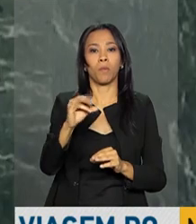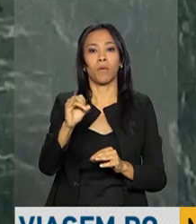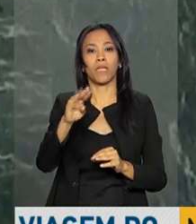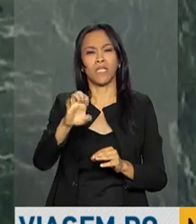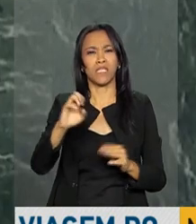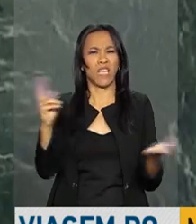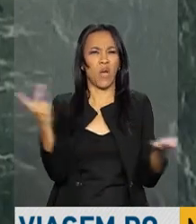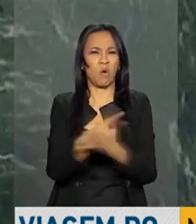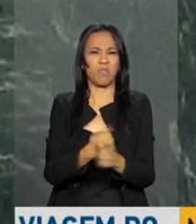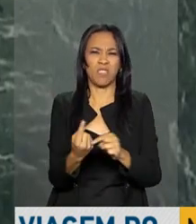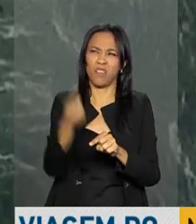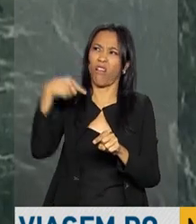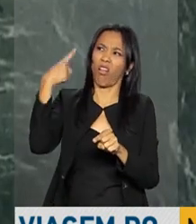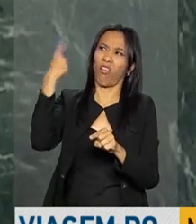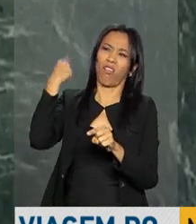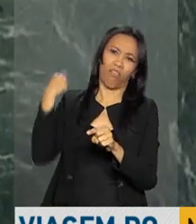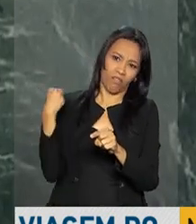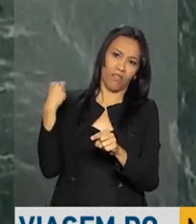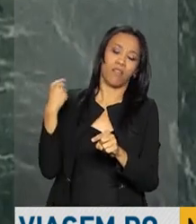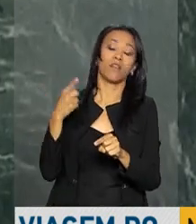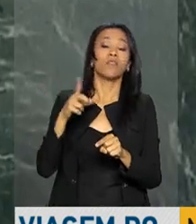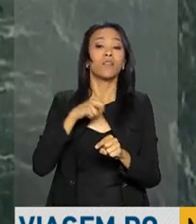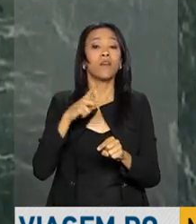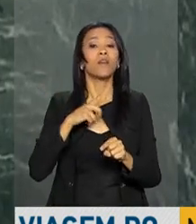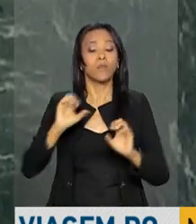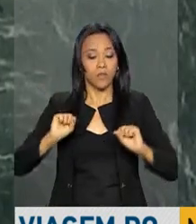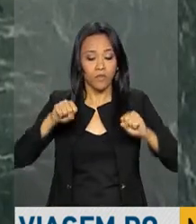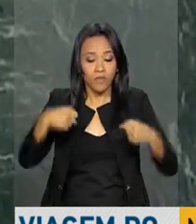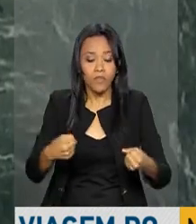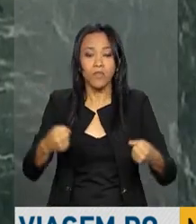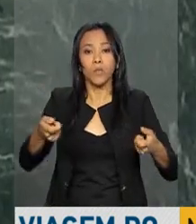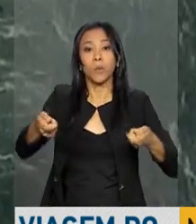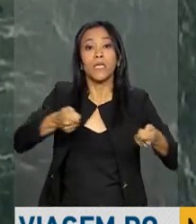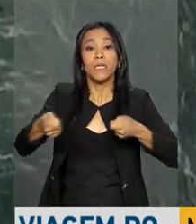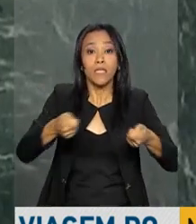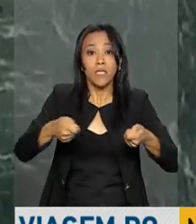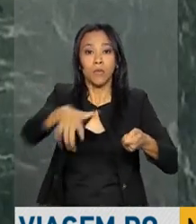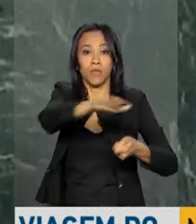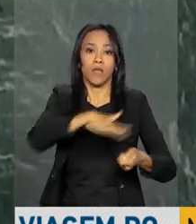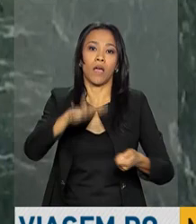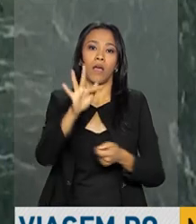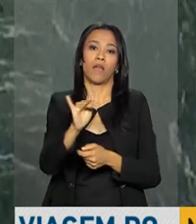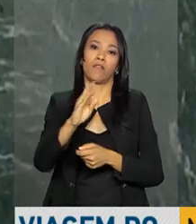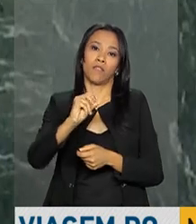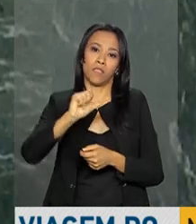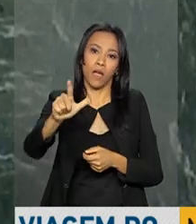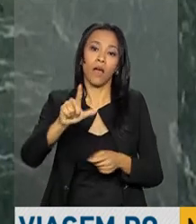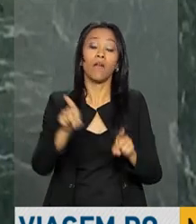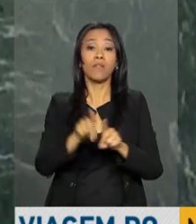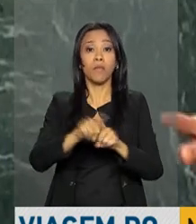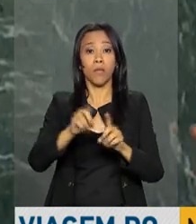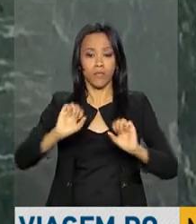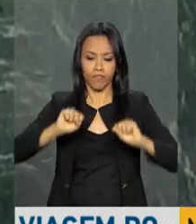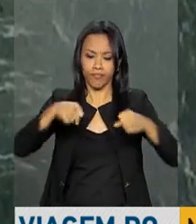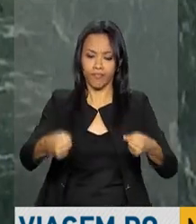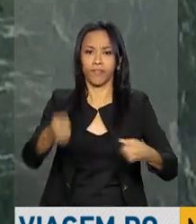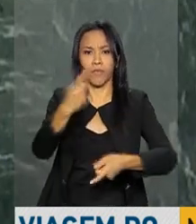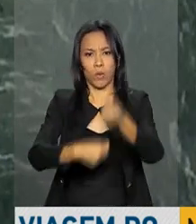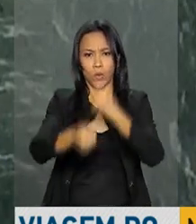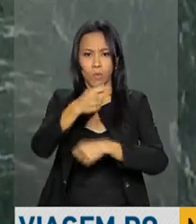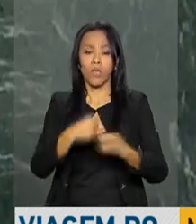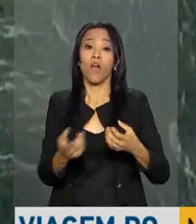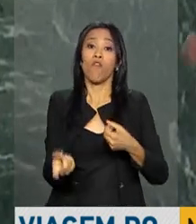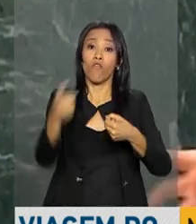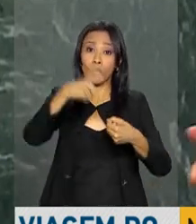precedentes. Estamos resgatando o equilíbrio fiscal e, com ele, a credibilidade da economia. Voltamos a gerar